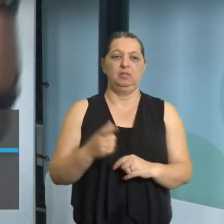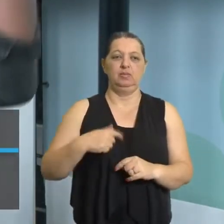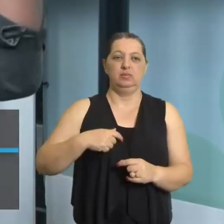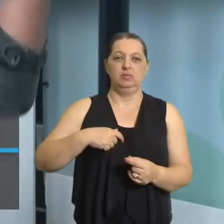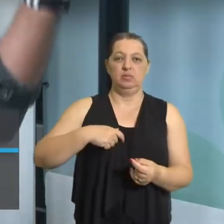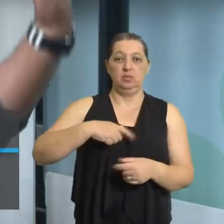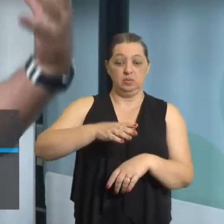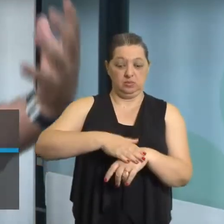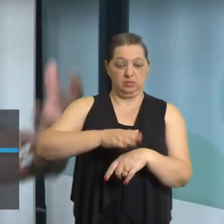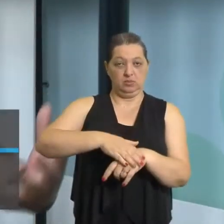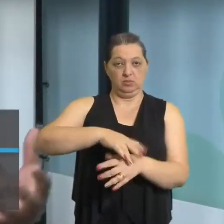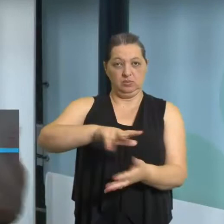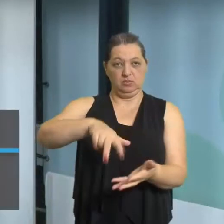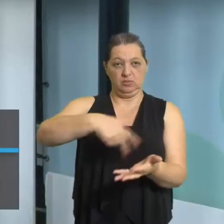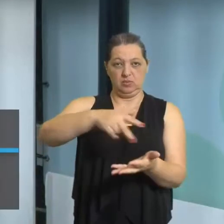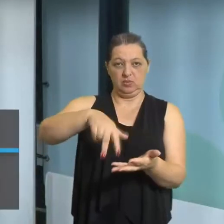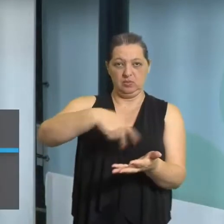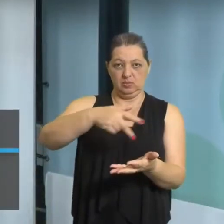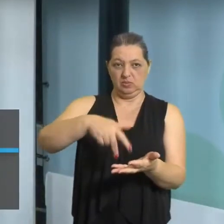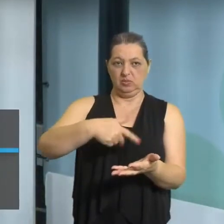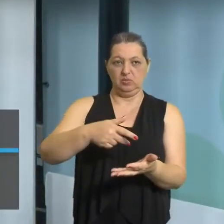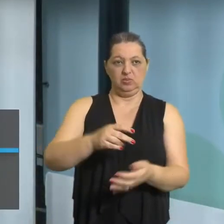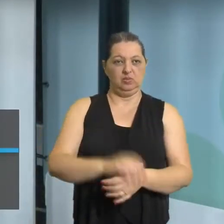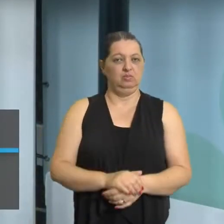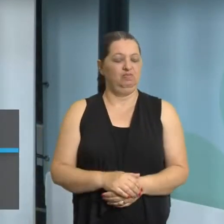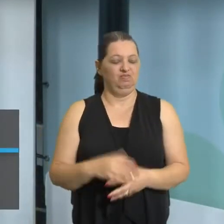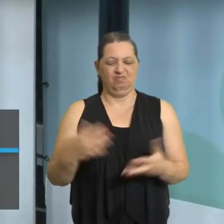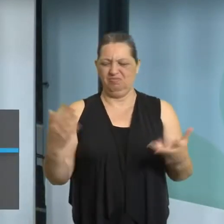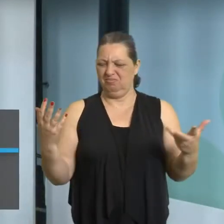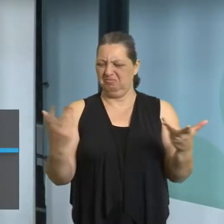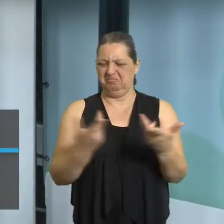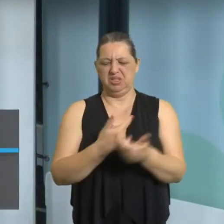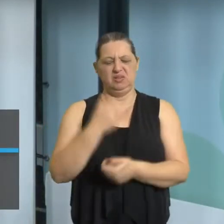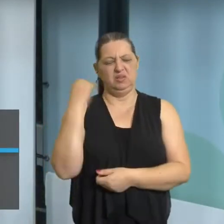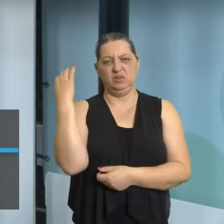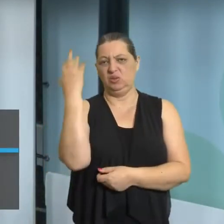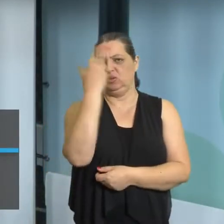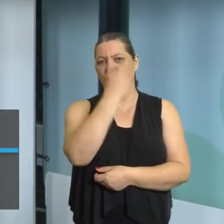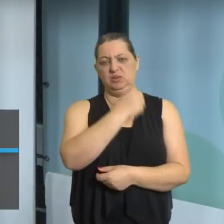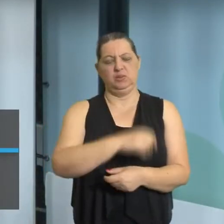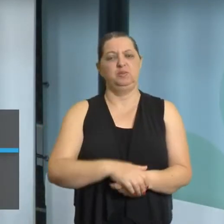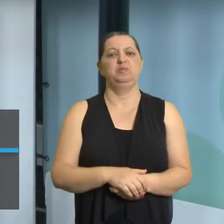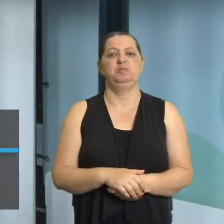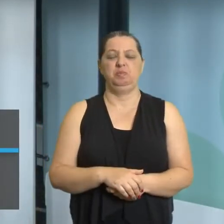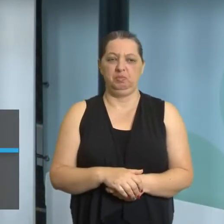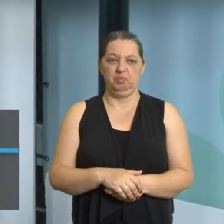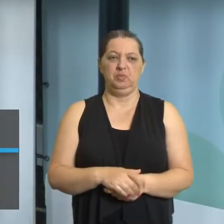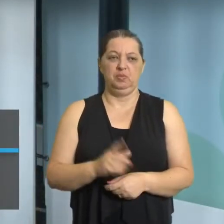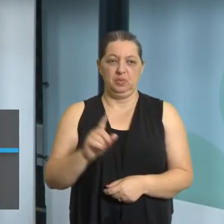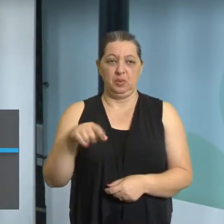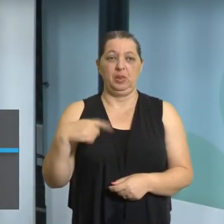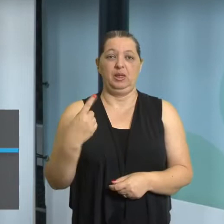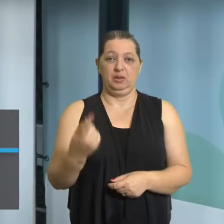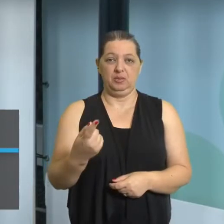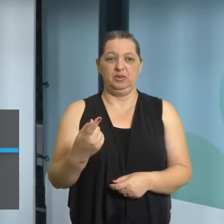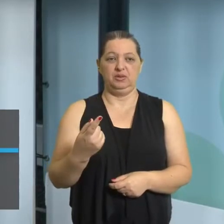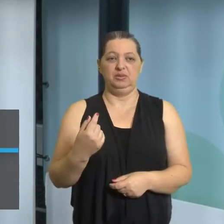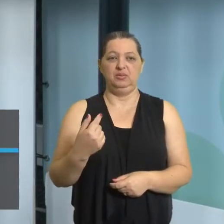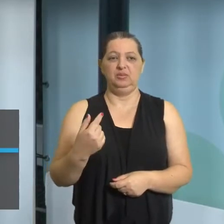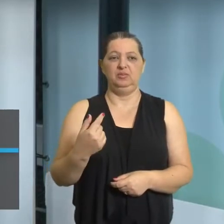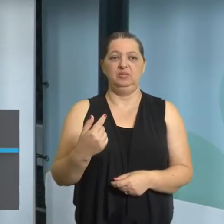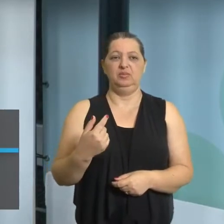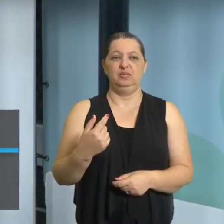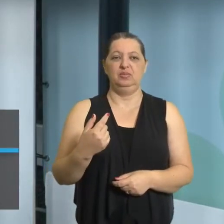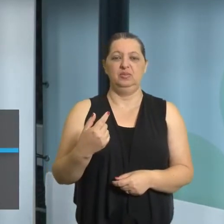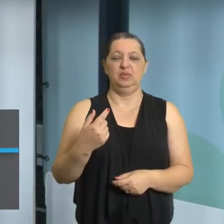dança com a roupa todo paramentado uma coisa tão linda e tão maravilhosa assim e depois ele passou mais ou menos